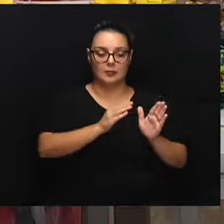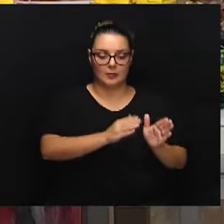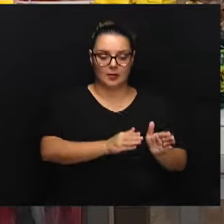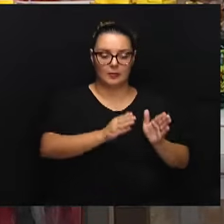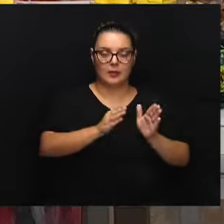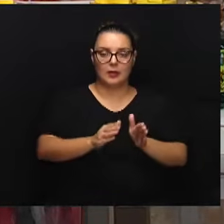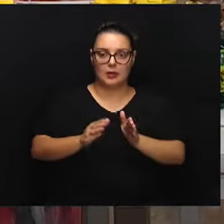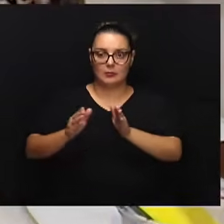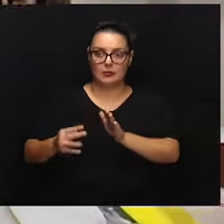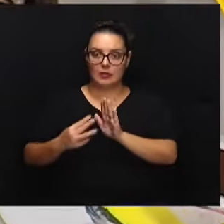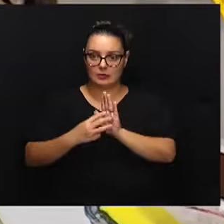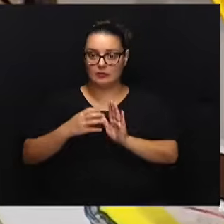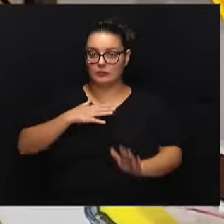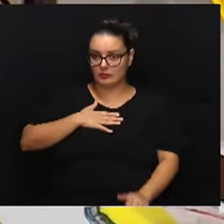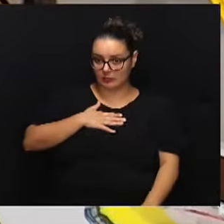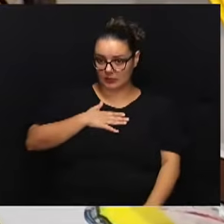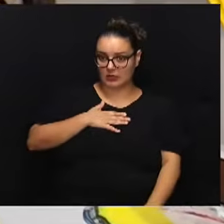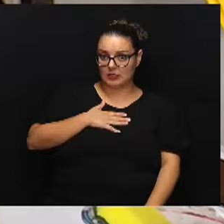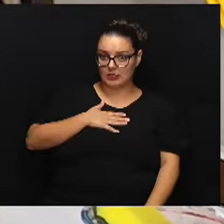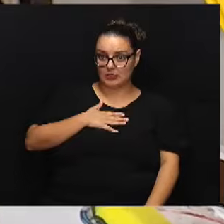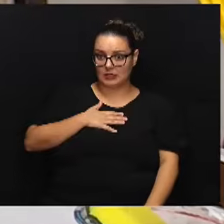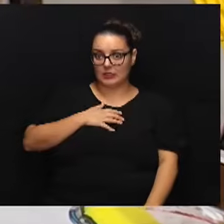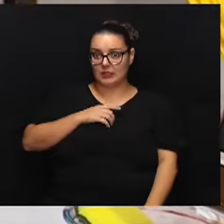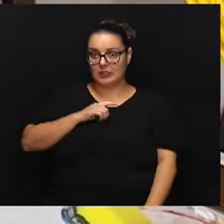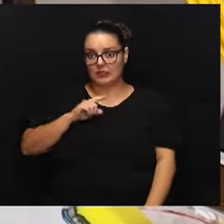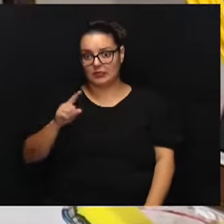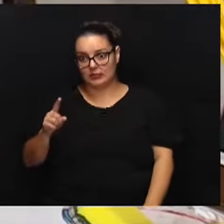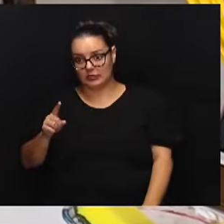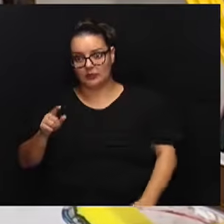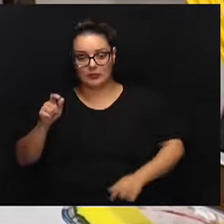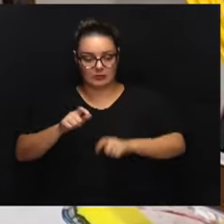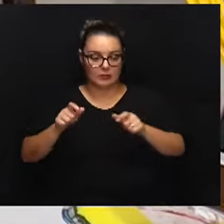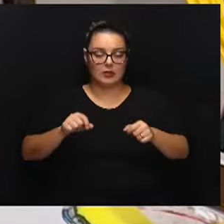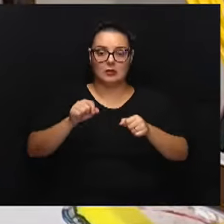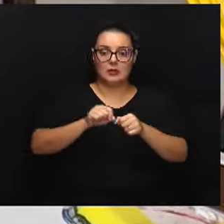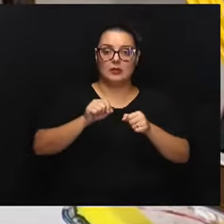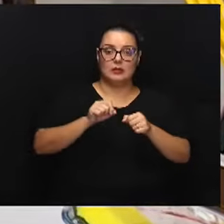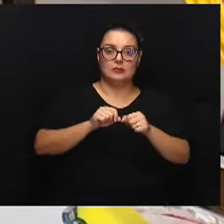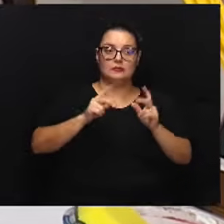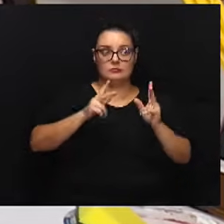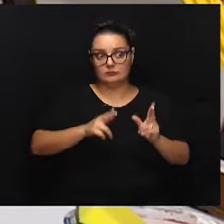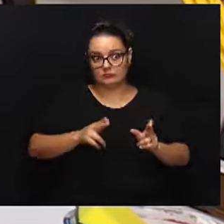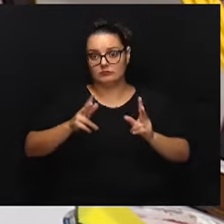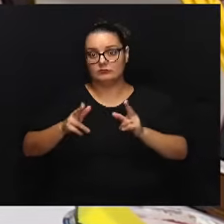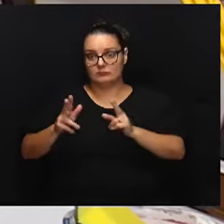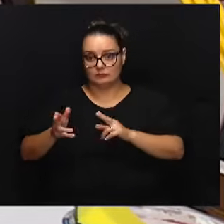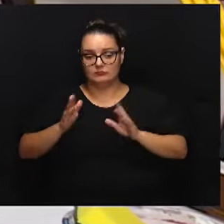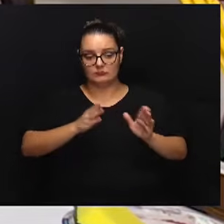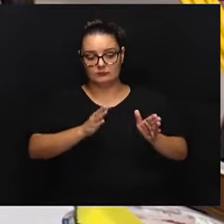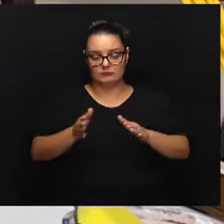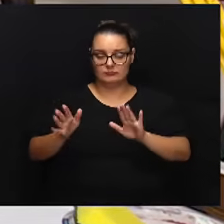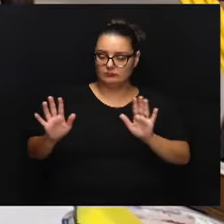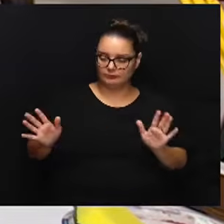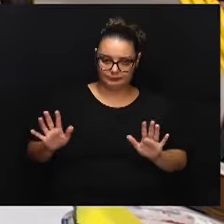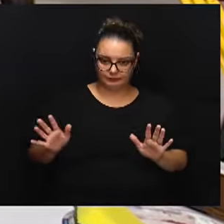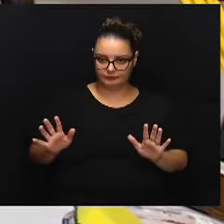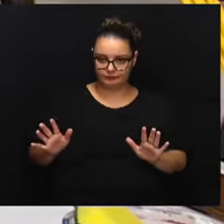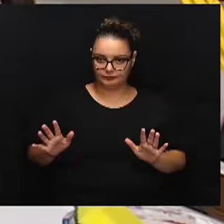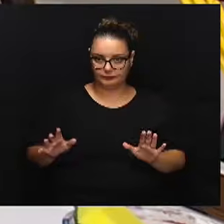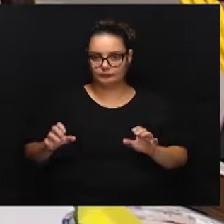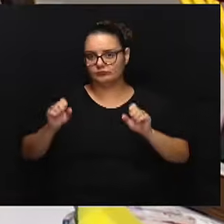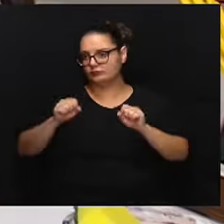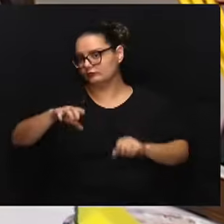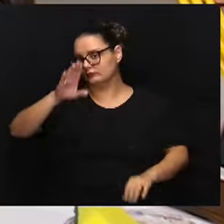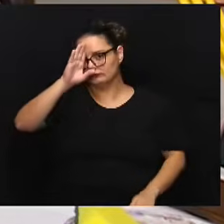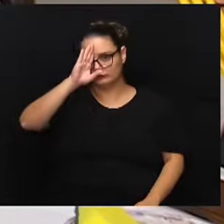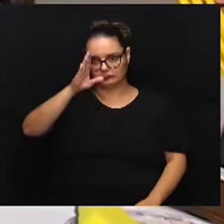uma metodologia minha. Não necessariamente as pessoas precisam fazer exatamente esse passo a passo. Pode ir